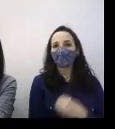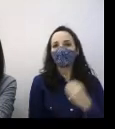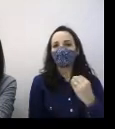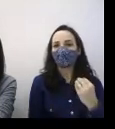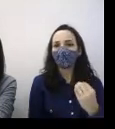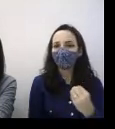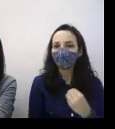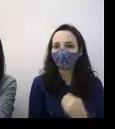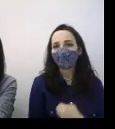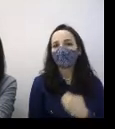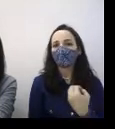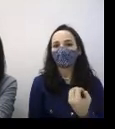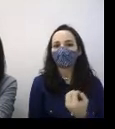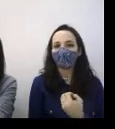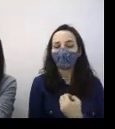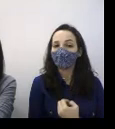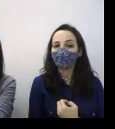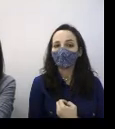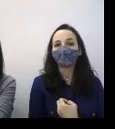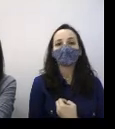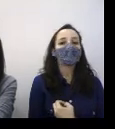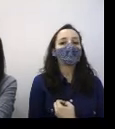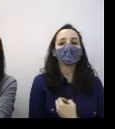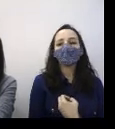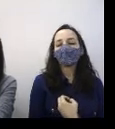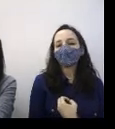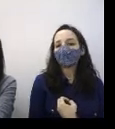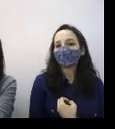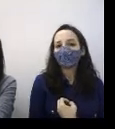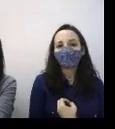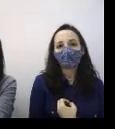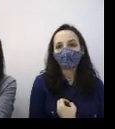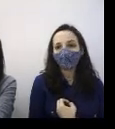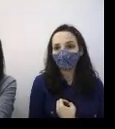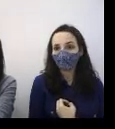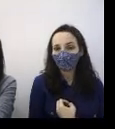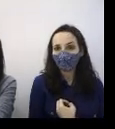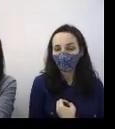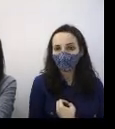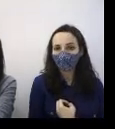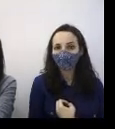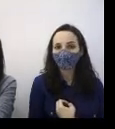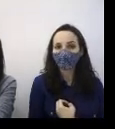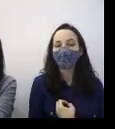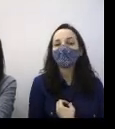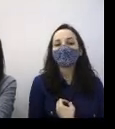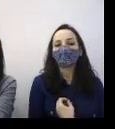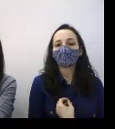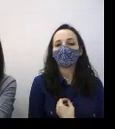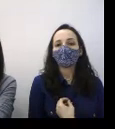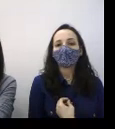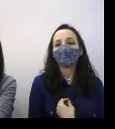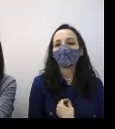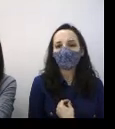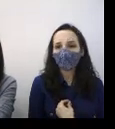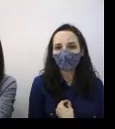mental diagnosticada por médico, psicólogo. Não é necessário existir um fator externo, né? Então,